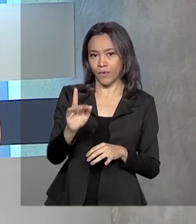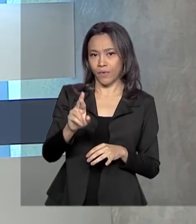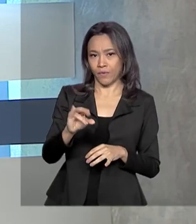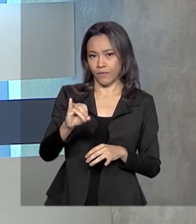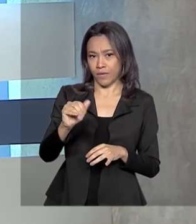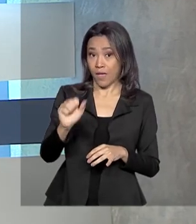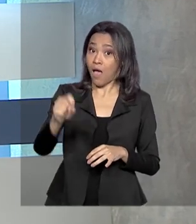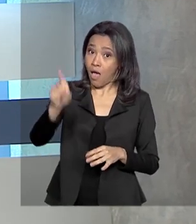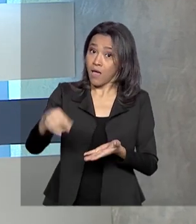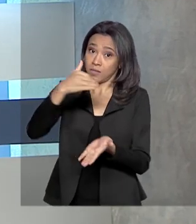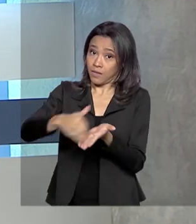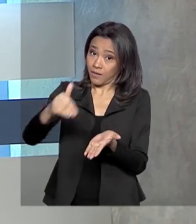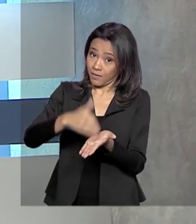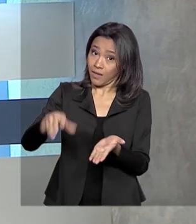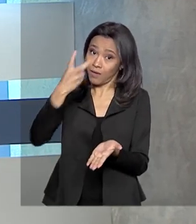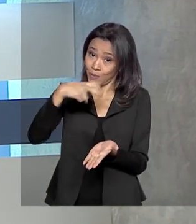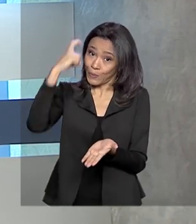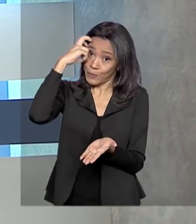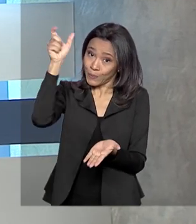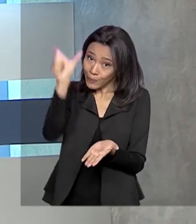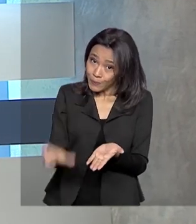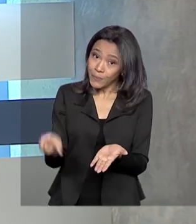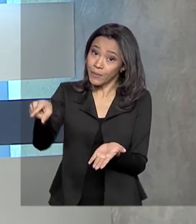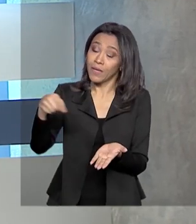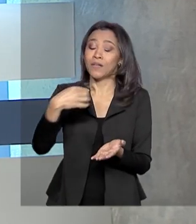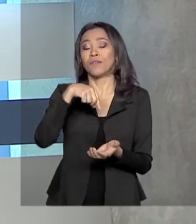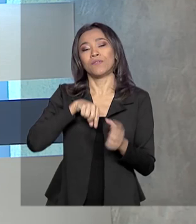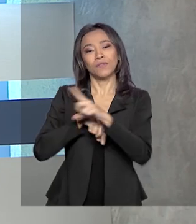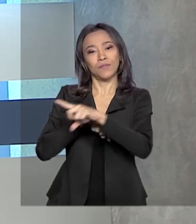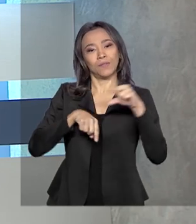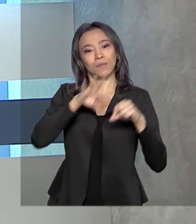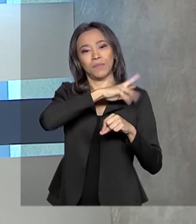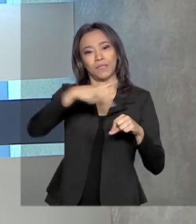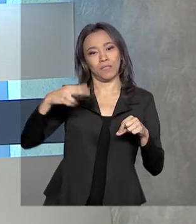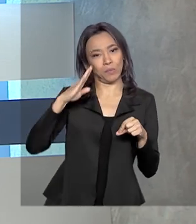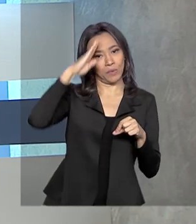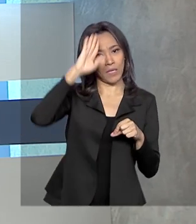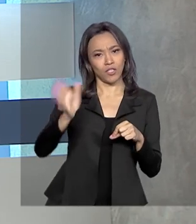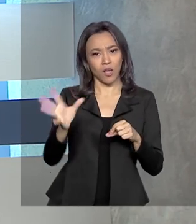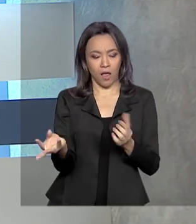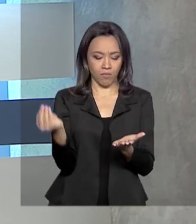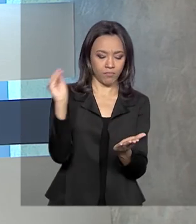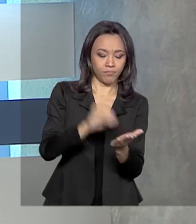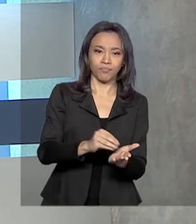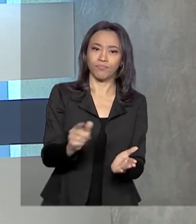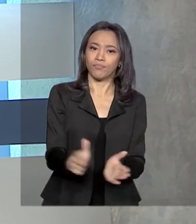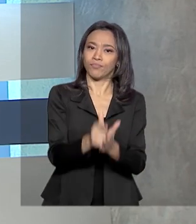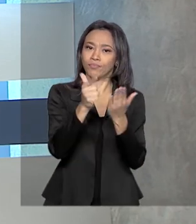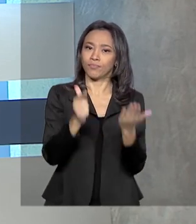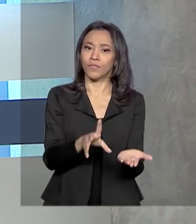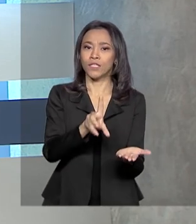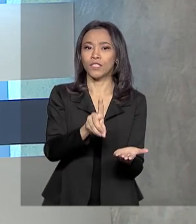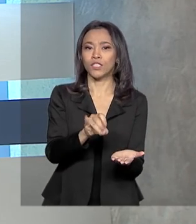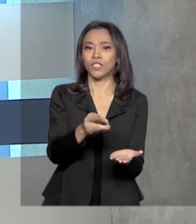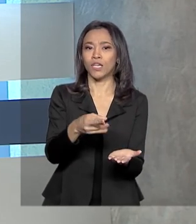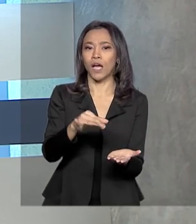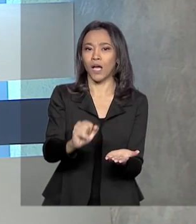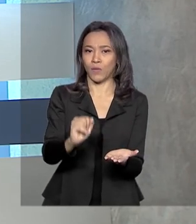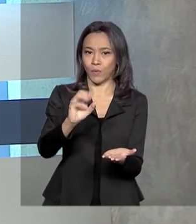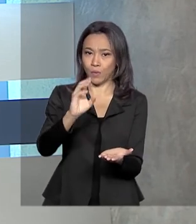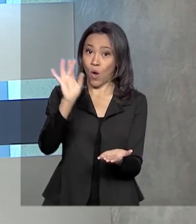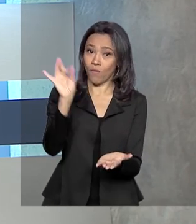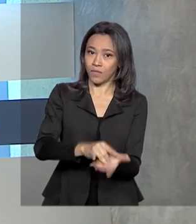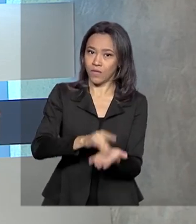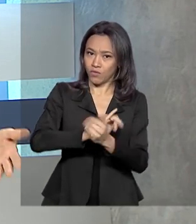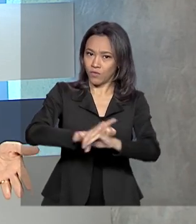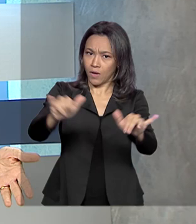especial da Cultura. A nomeação, feita pelo presidente Jair Bolsonaro, foi publicada em edição extra do Diário Oficial da União. Mário